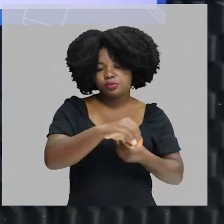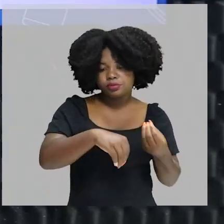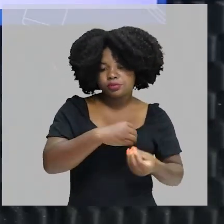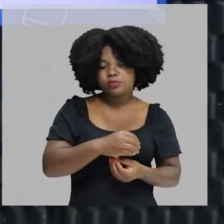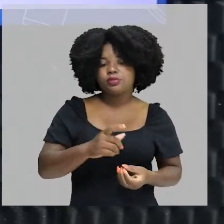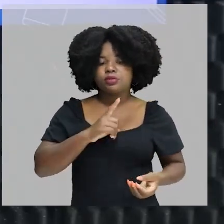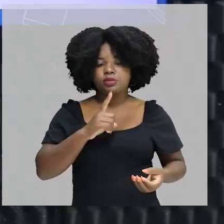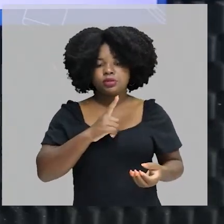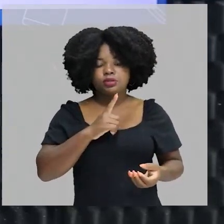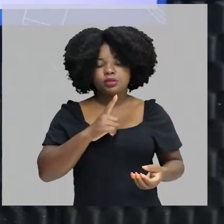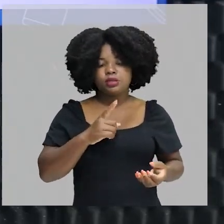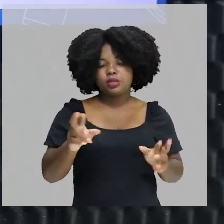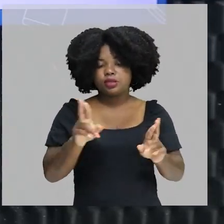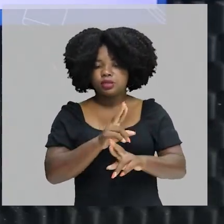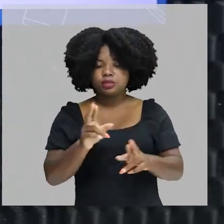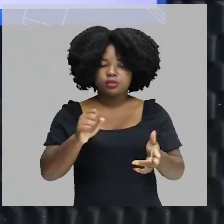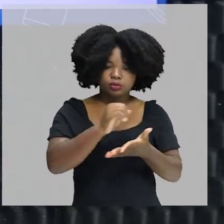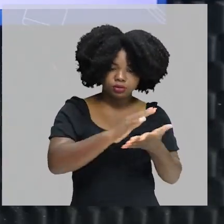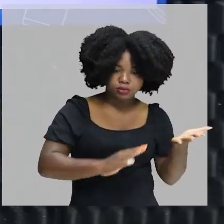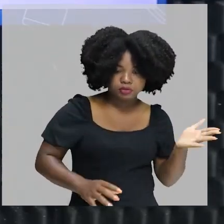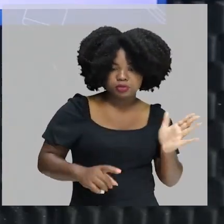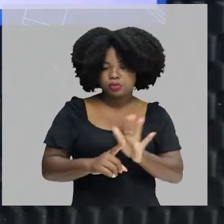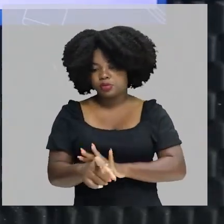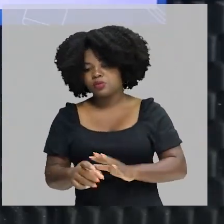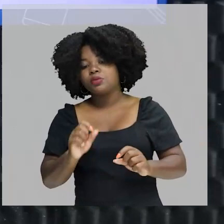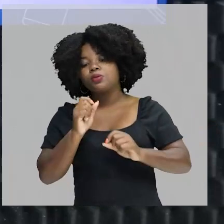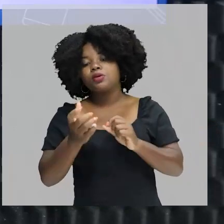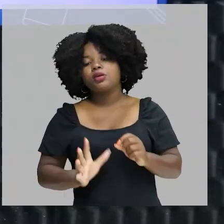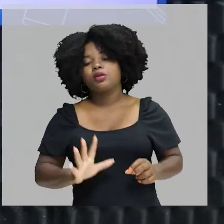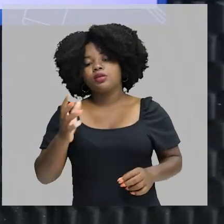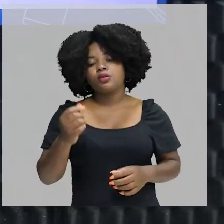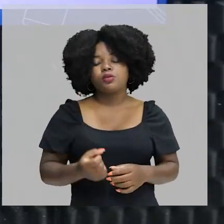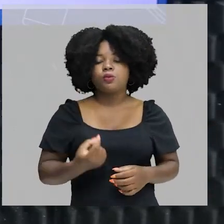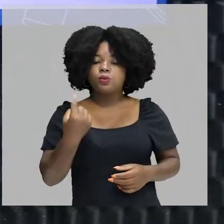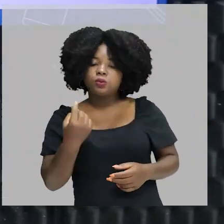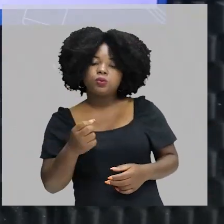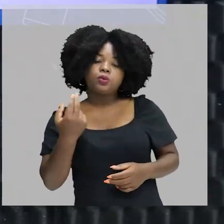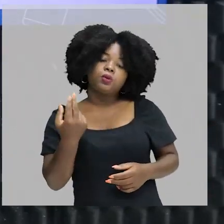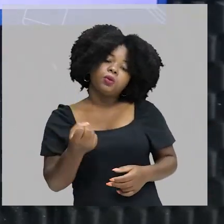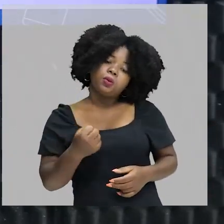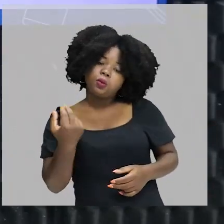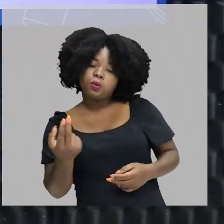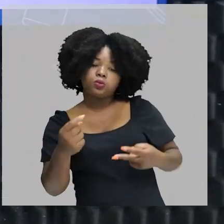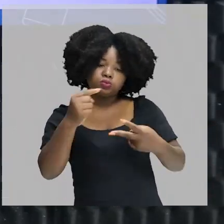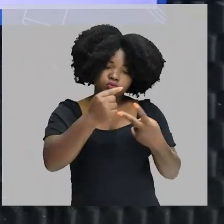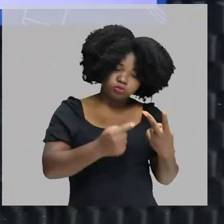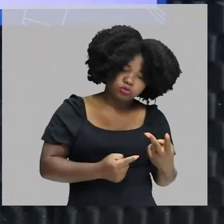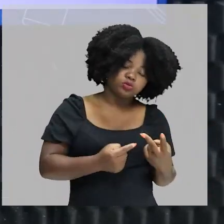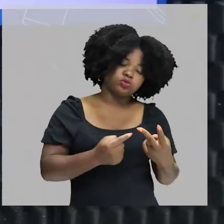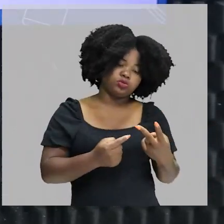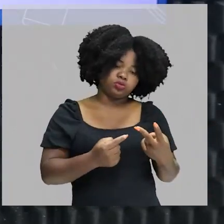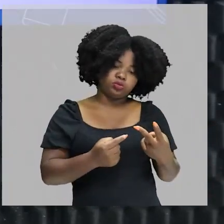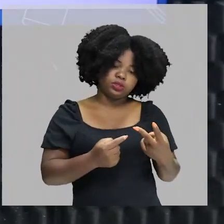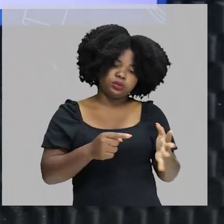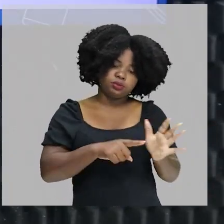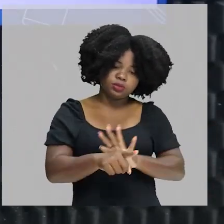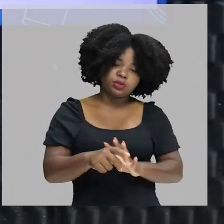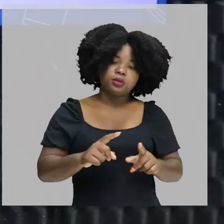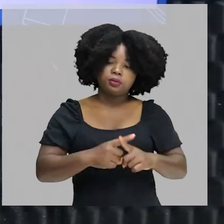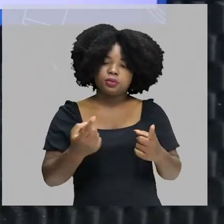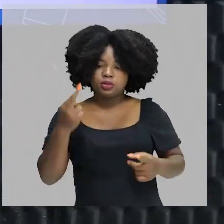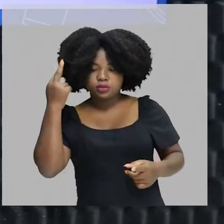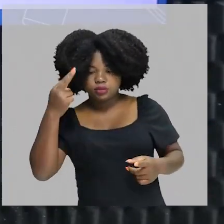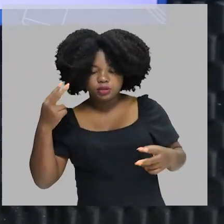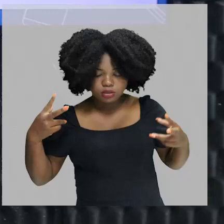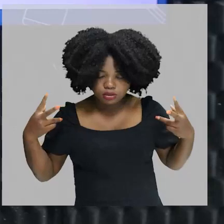que nós vamos fazer? Vamos fazer um cálculo ou 2 cálculos a mais. mas a linha de raciocínio